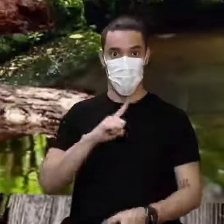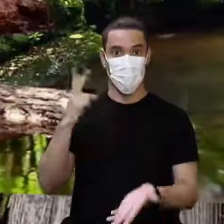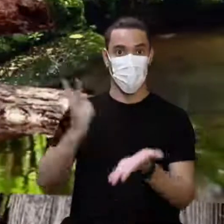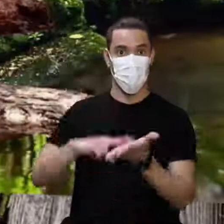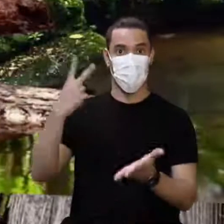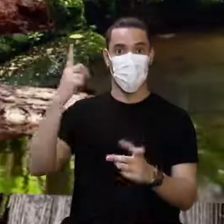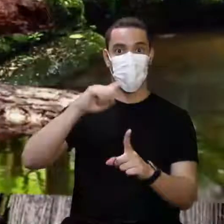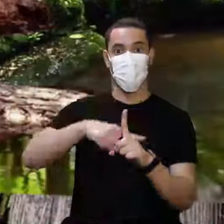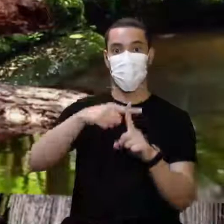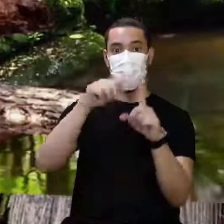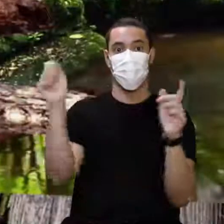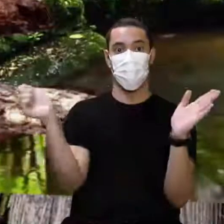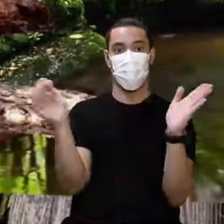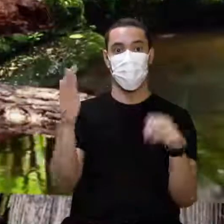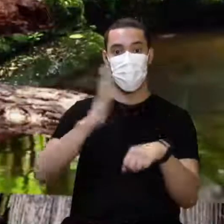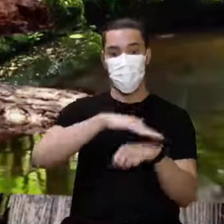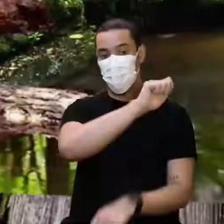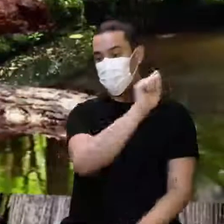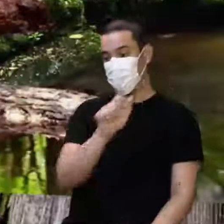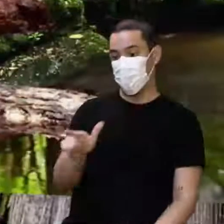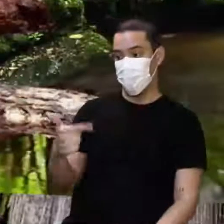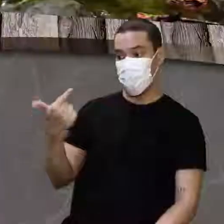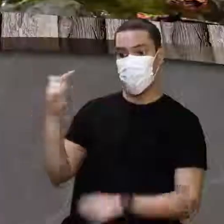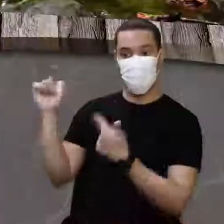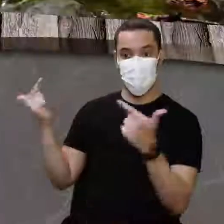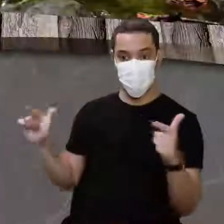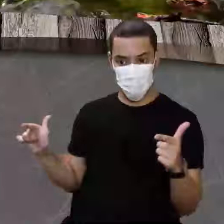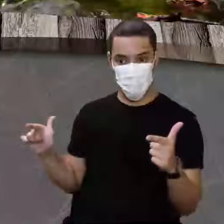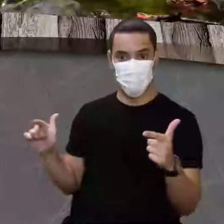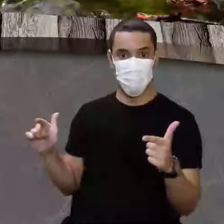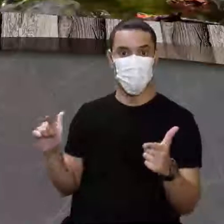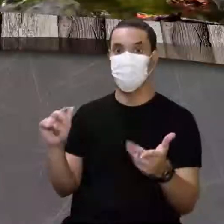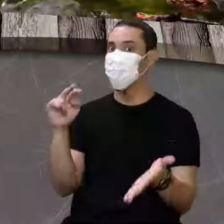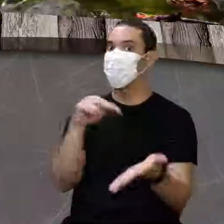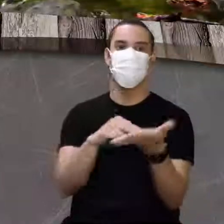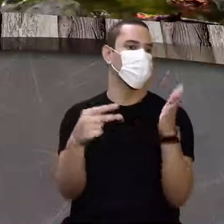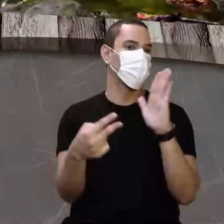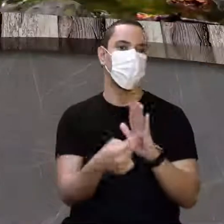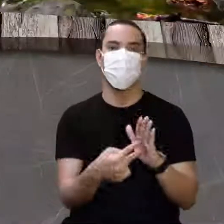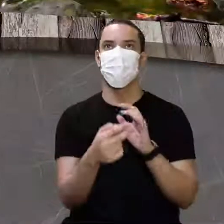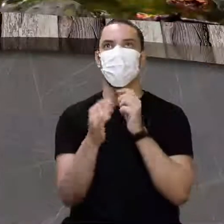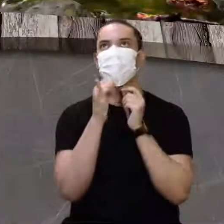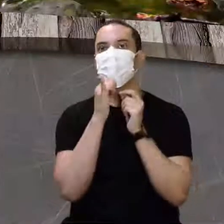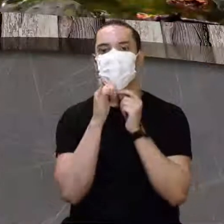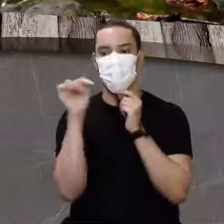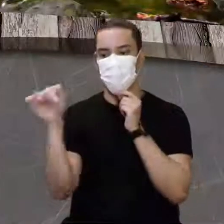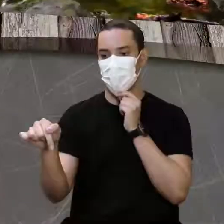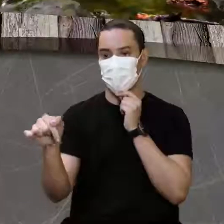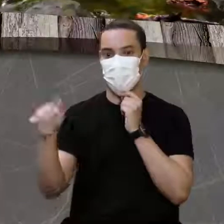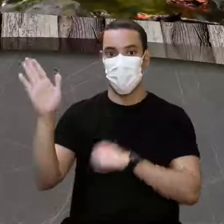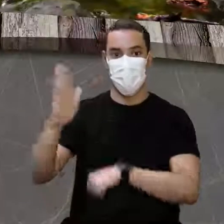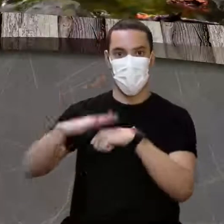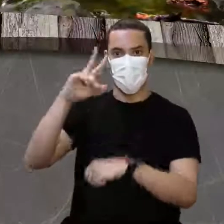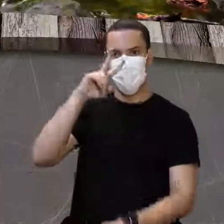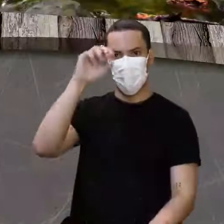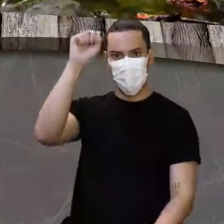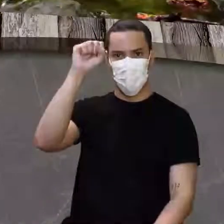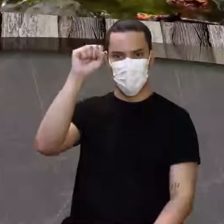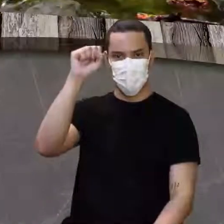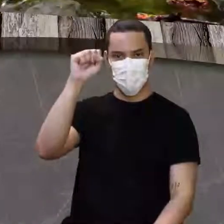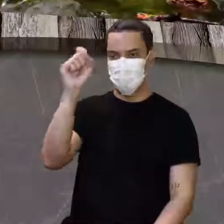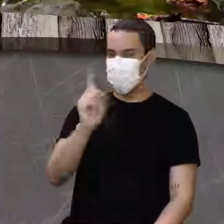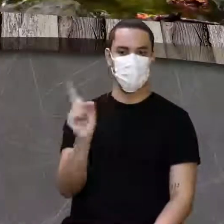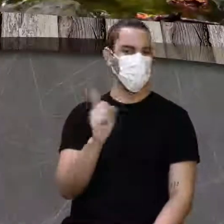vantagem sobre os outros. Ter vantagem sobre os outros não quer dizer, ou não representa que esse organismo seja mais forte que os